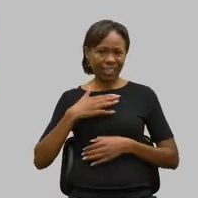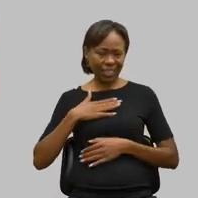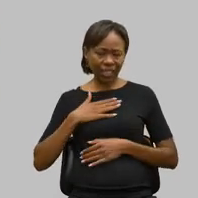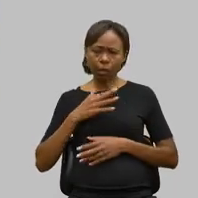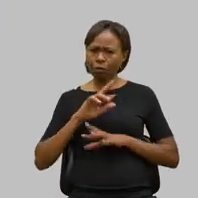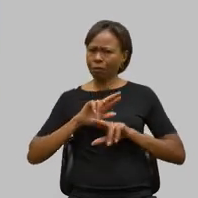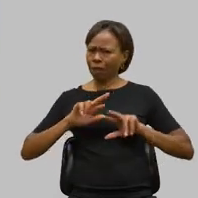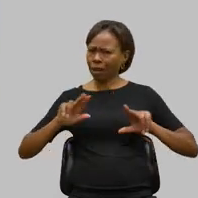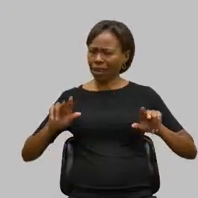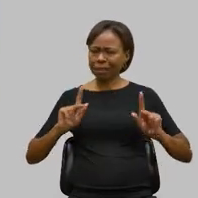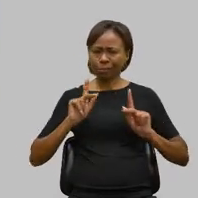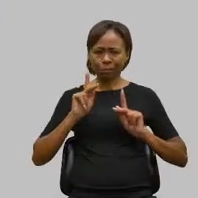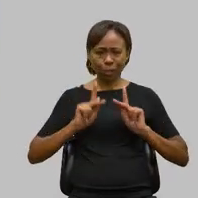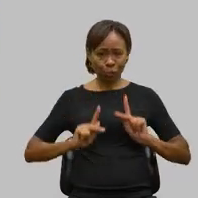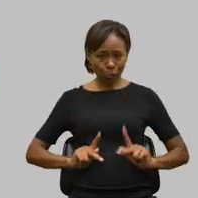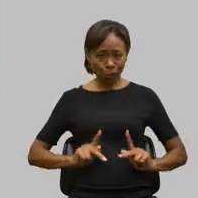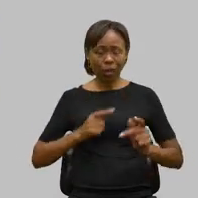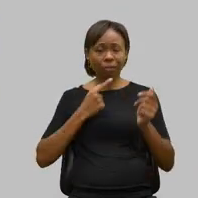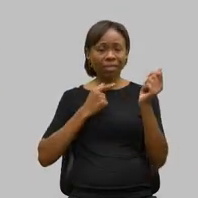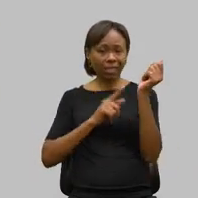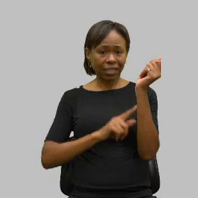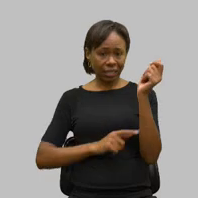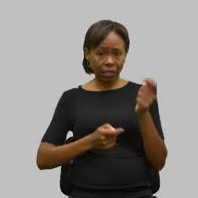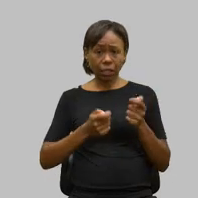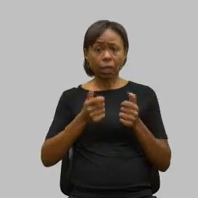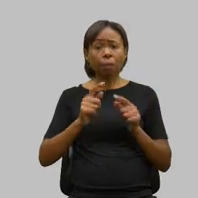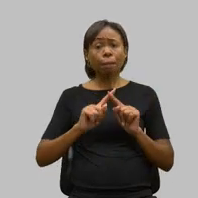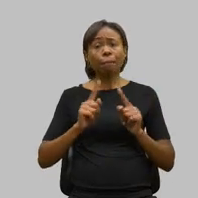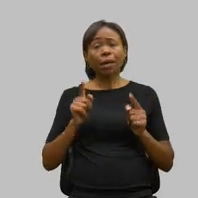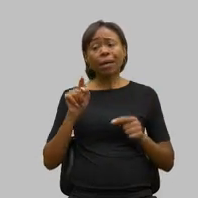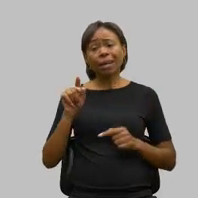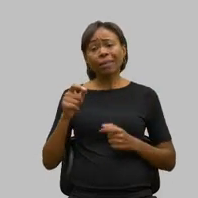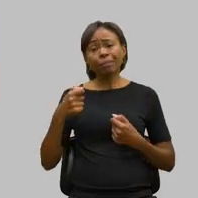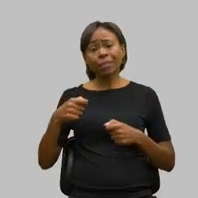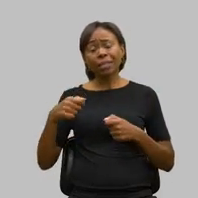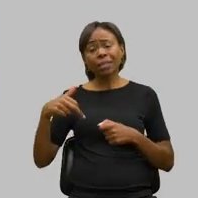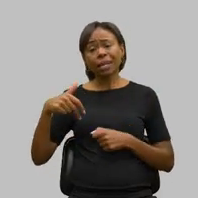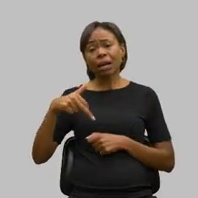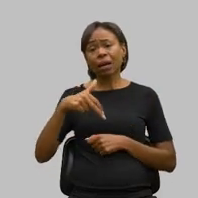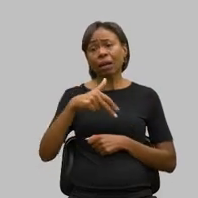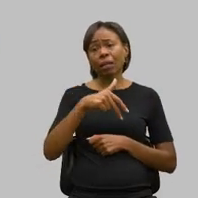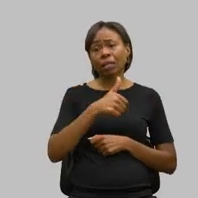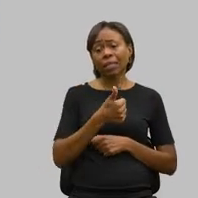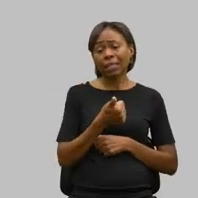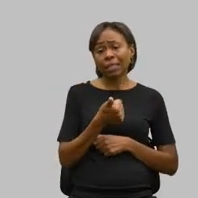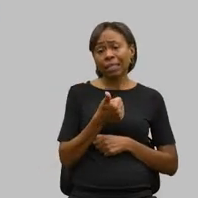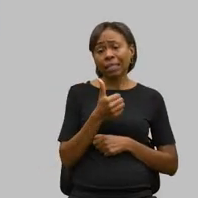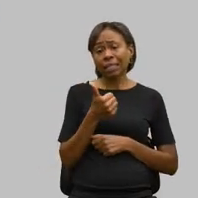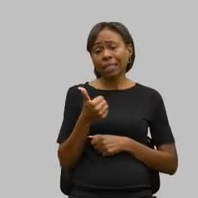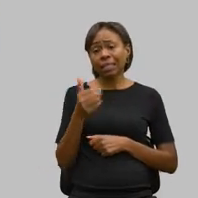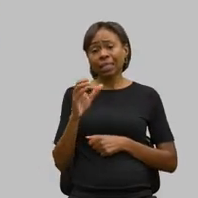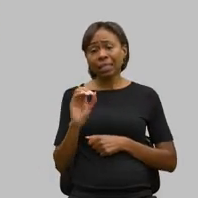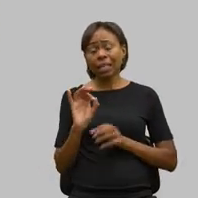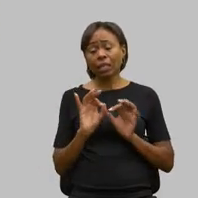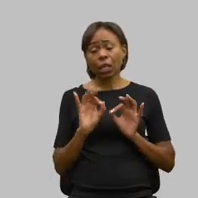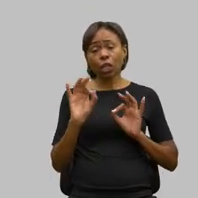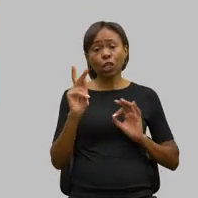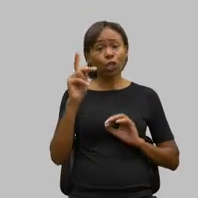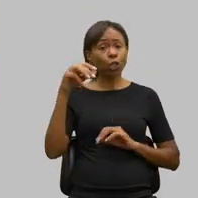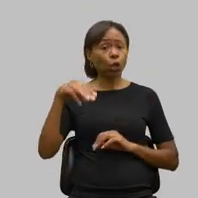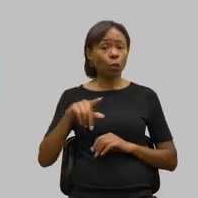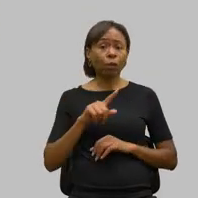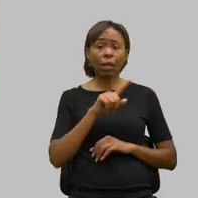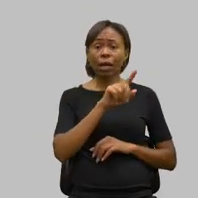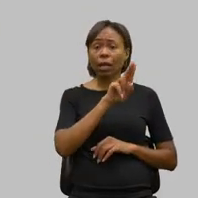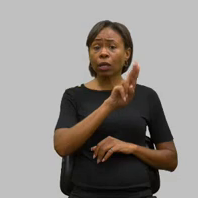Só que os doadores, há exemplo, de Araxá, eles têm que se deslocarem 110 quilômetros para doar sangue no Hemominas, lá em Uberaba.